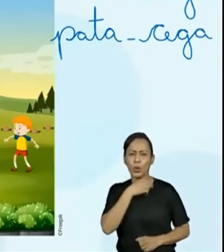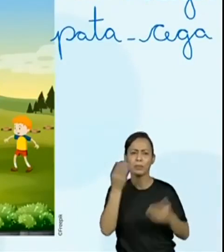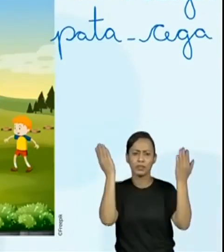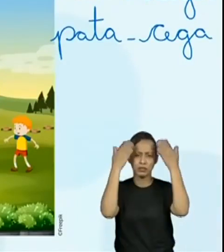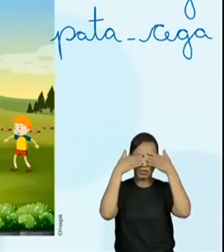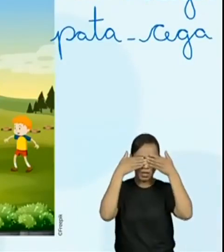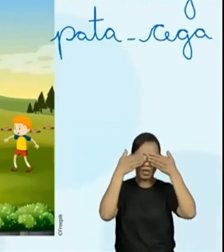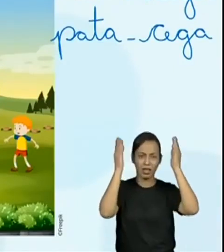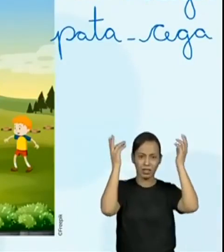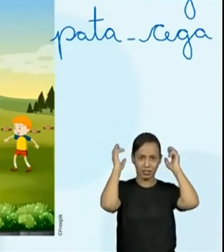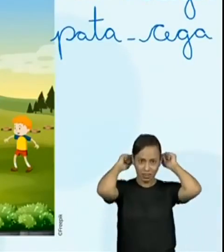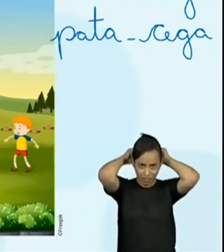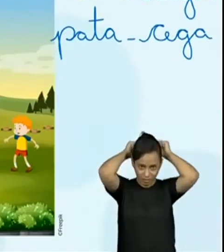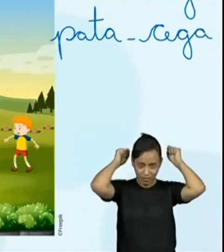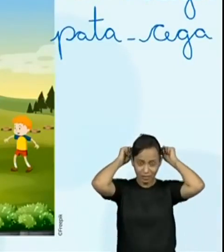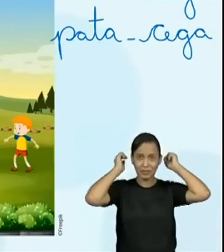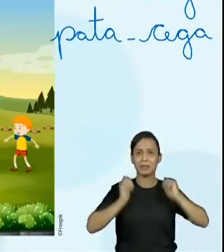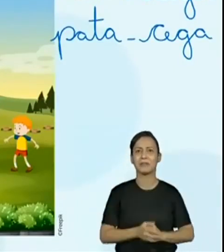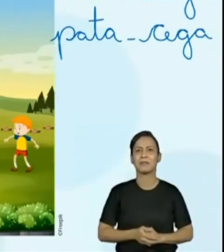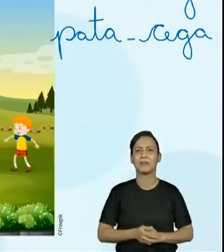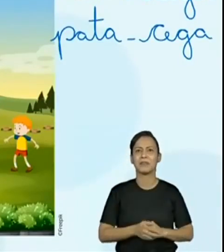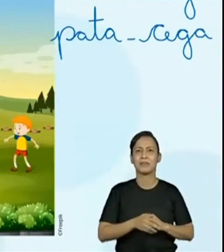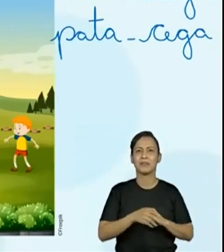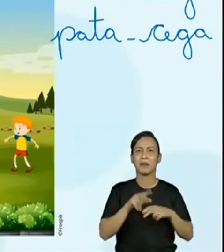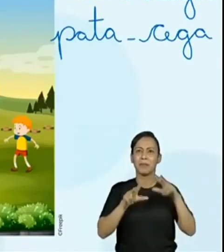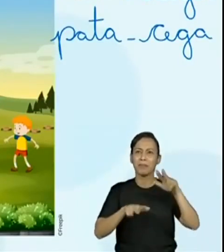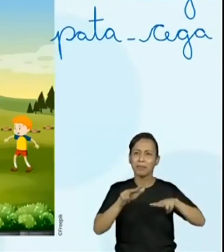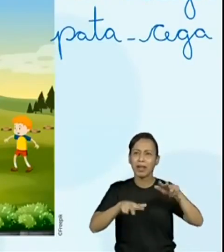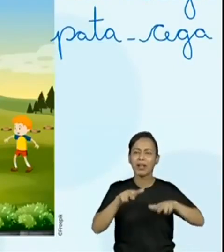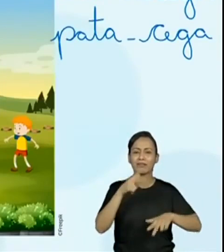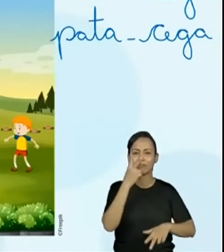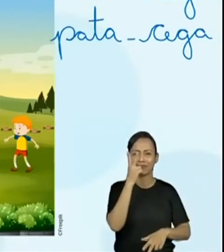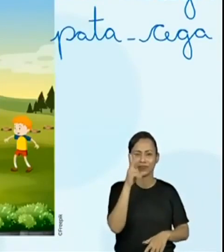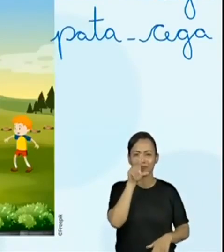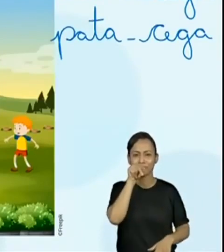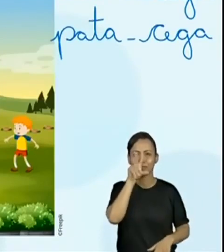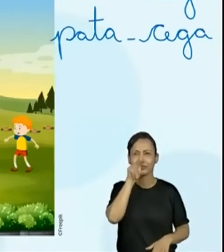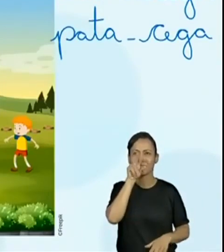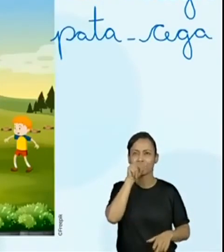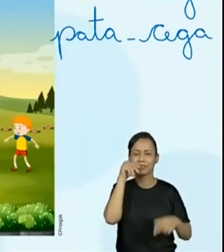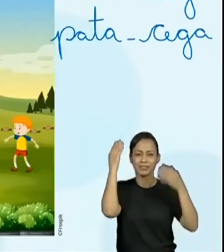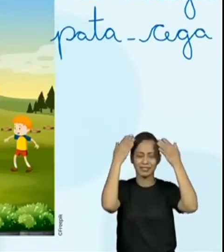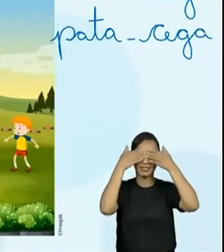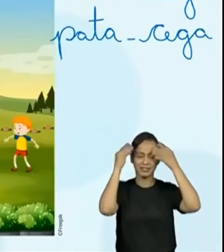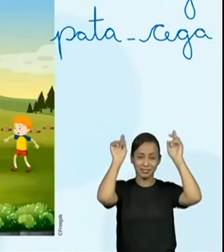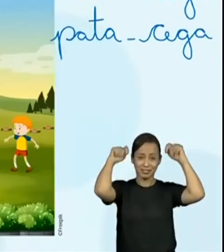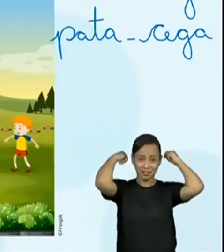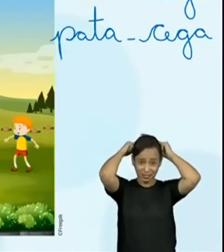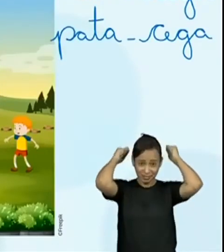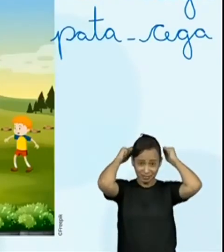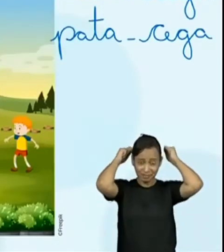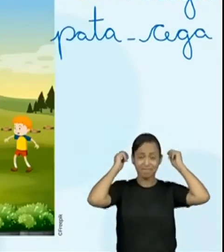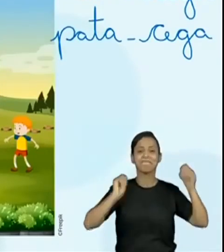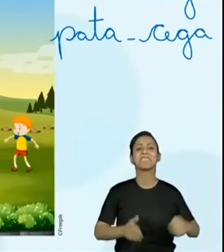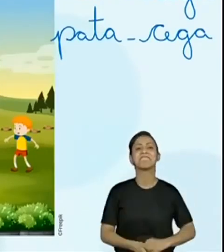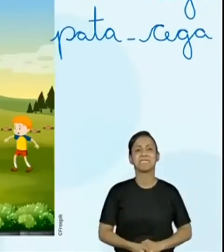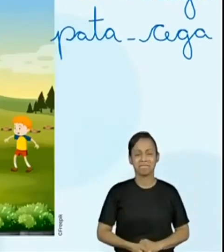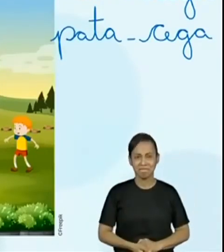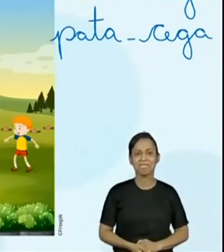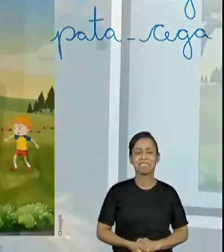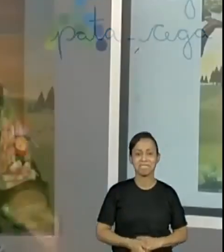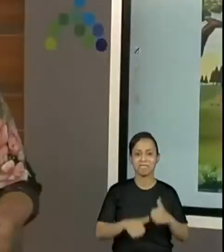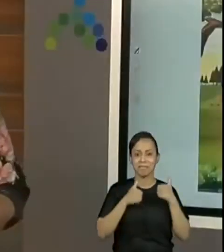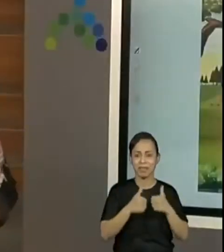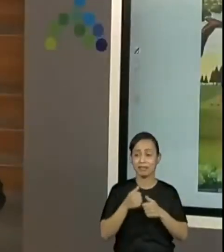cega é o que mais conhecem, né? Cobra cega, cabra cega. Vamos lá? Só vamos deixar esses dois então, que é o que